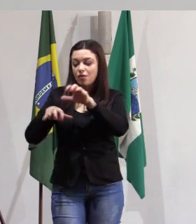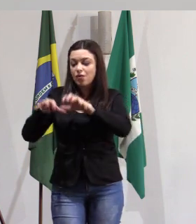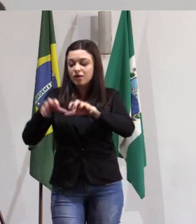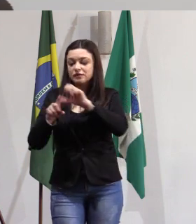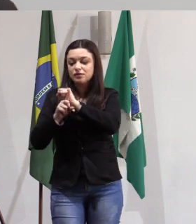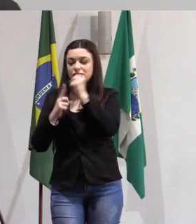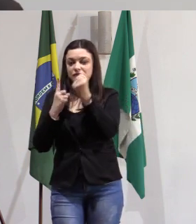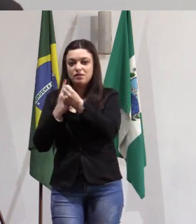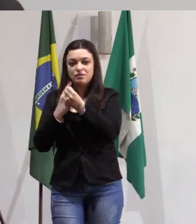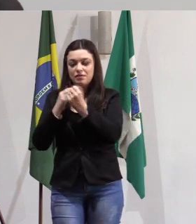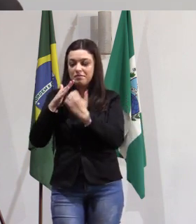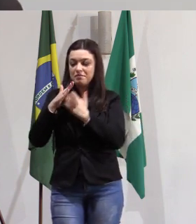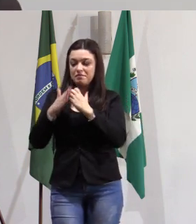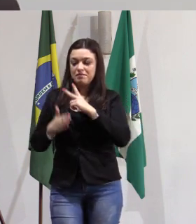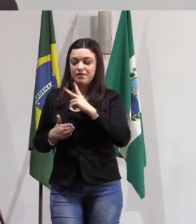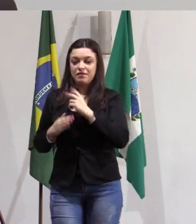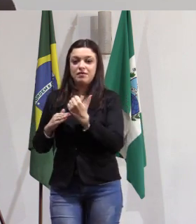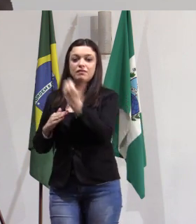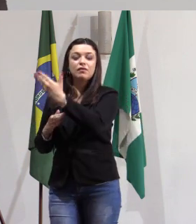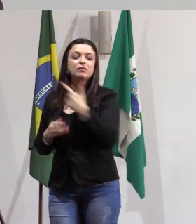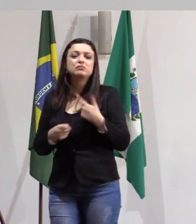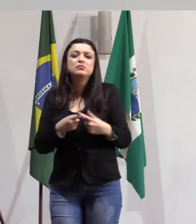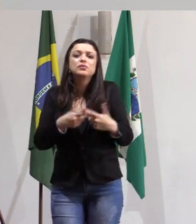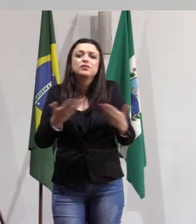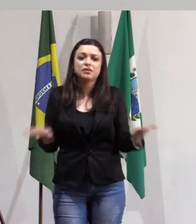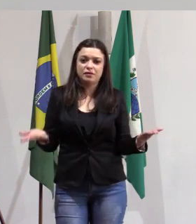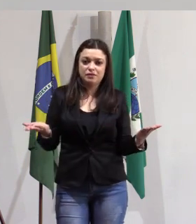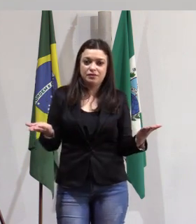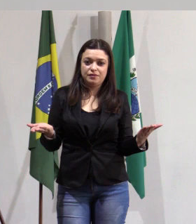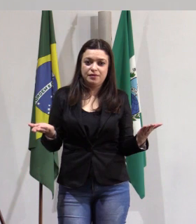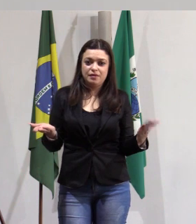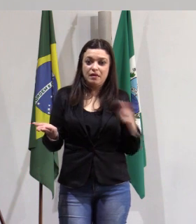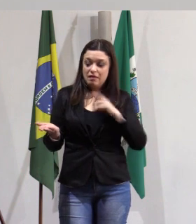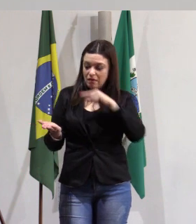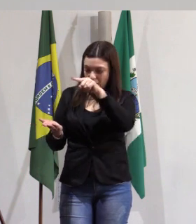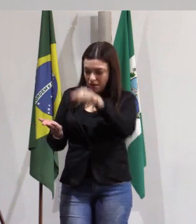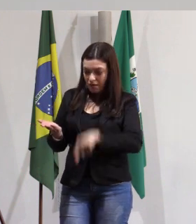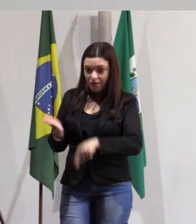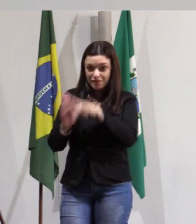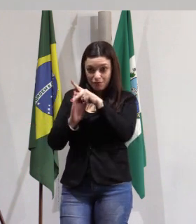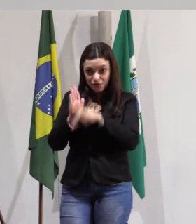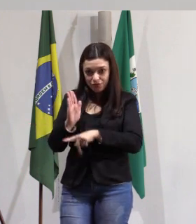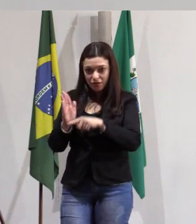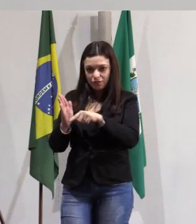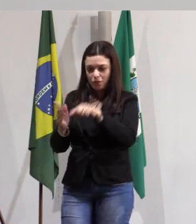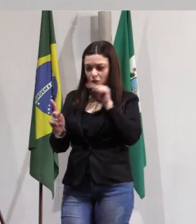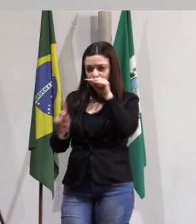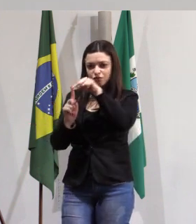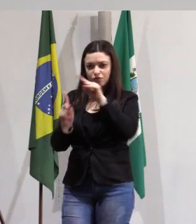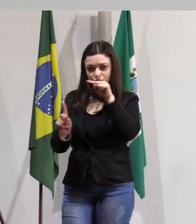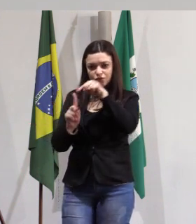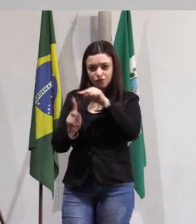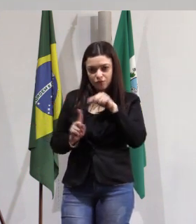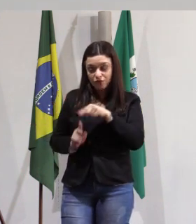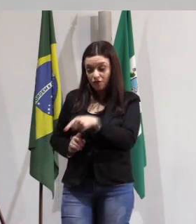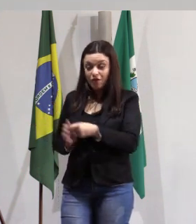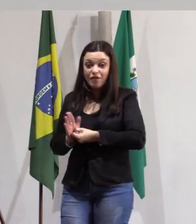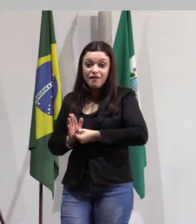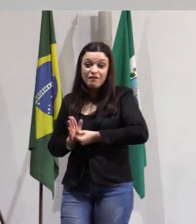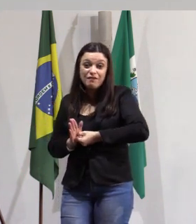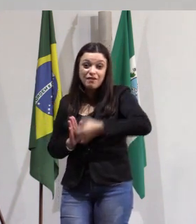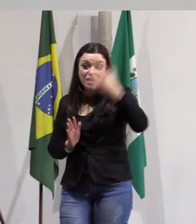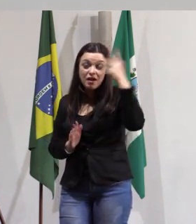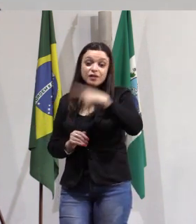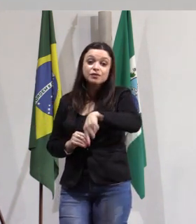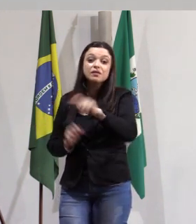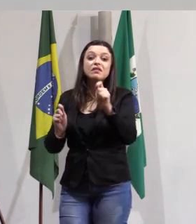Porque a questão é essa, né? Uma série de objetivos que são colocados aqui nesse projeto de lei podem ser